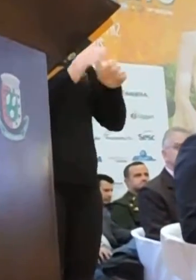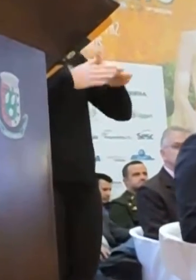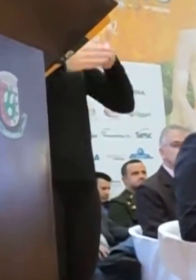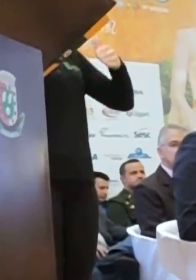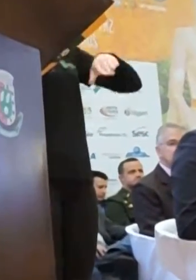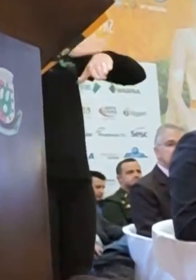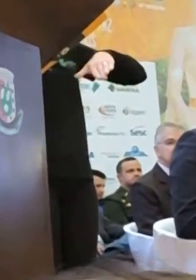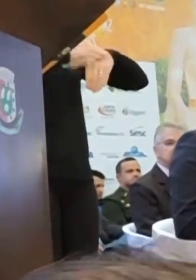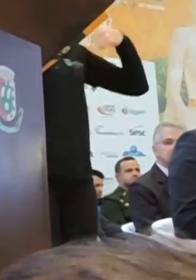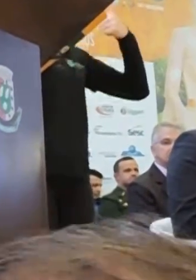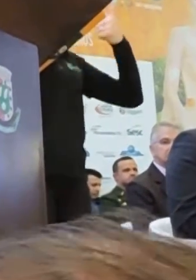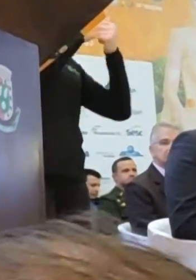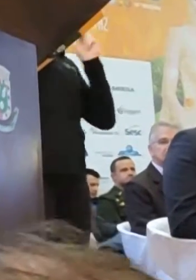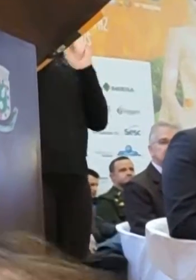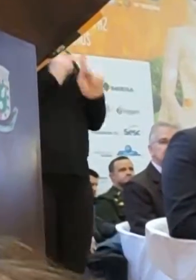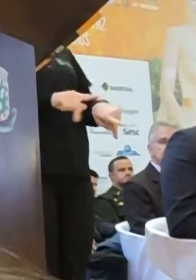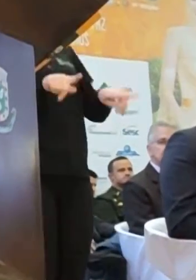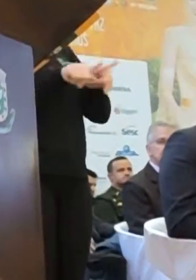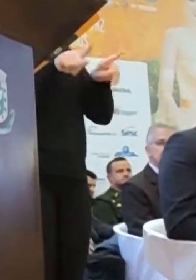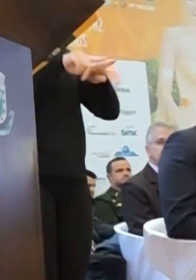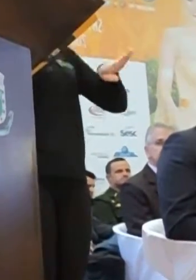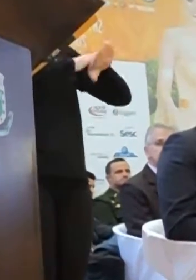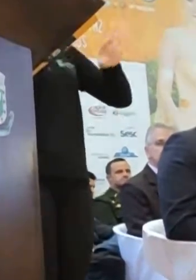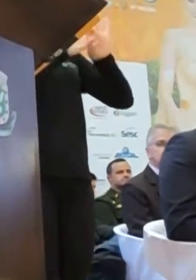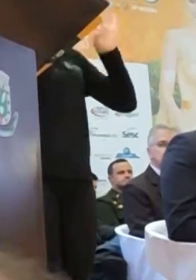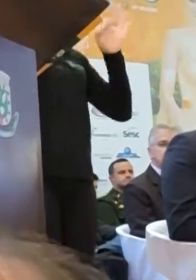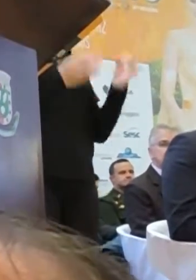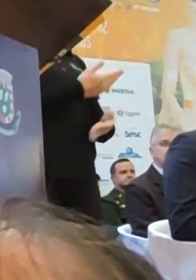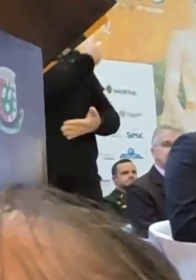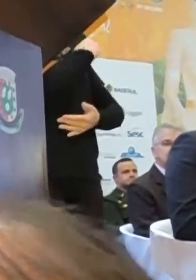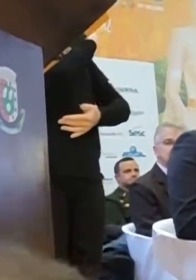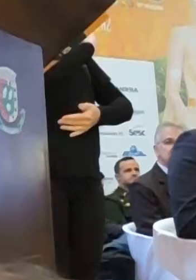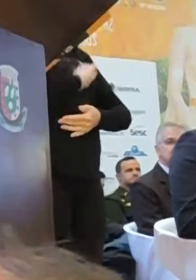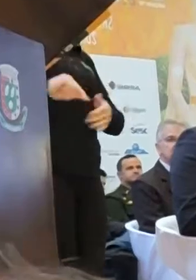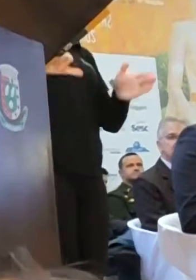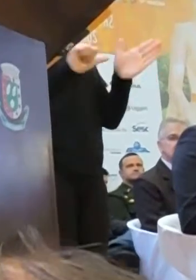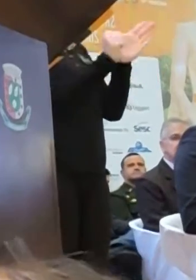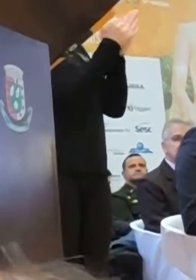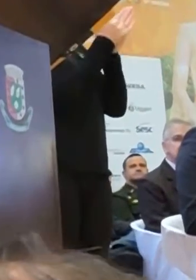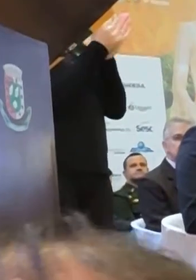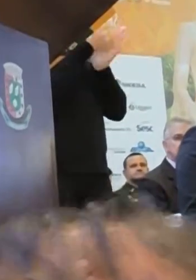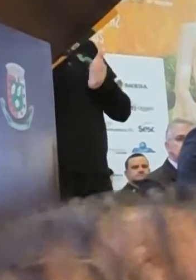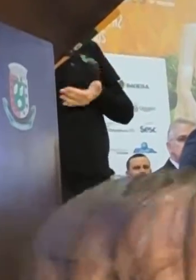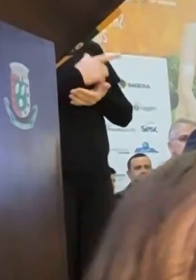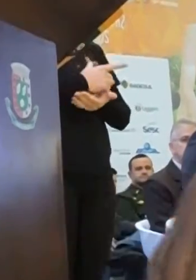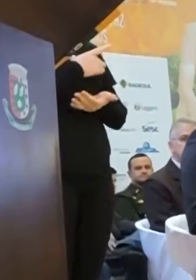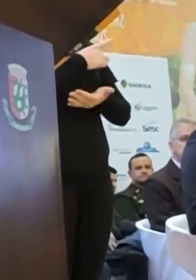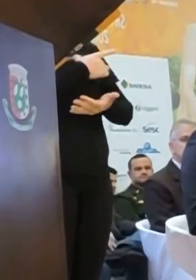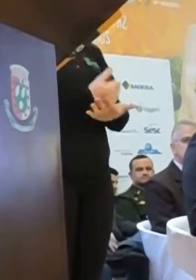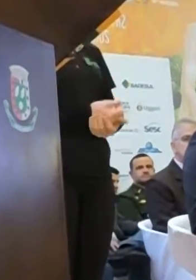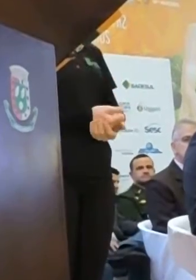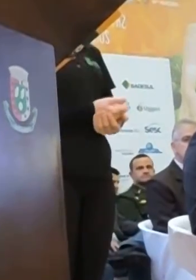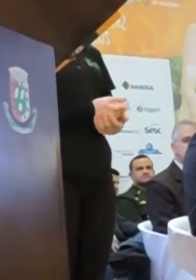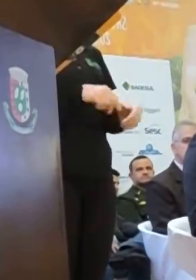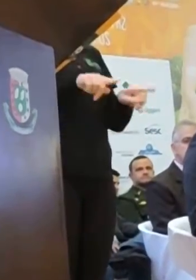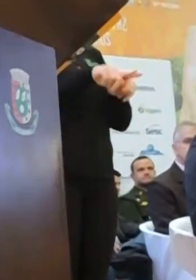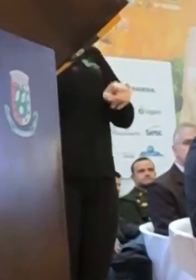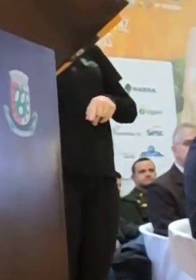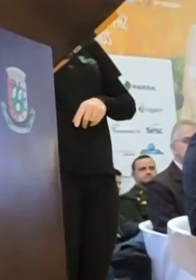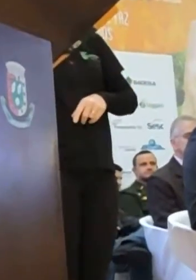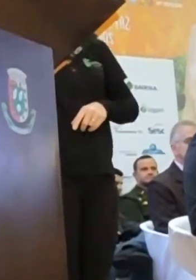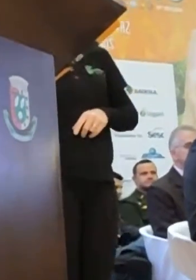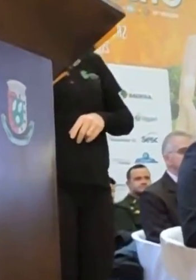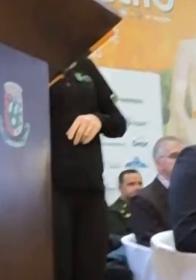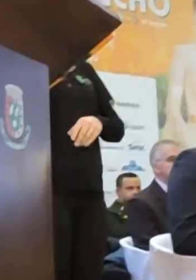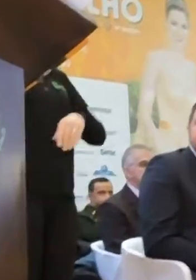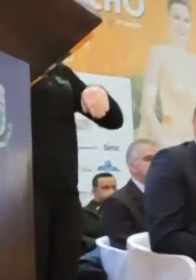Quanto mais próximo das pessoas e mais simples for o governo, melhor ele vai ser. A prefeitura